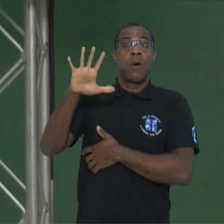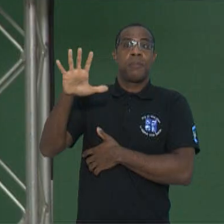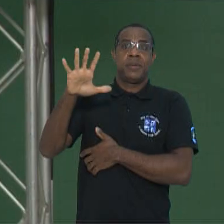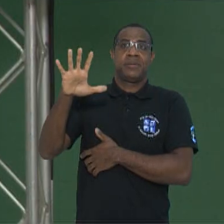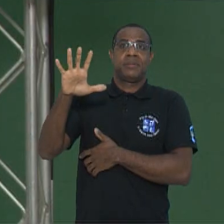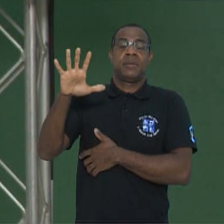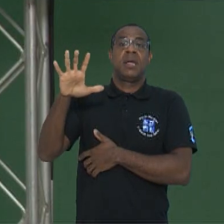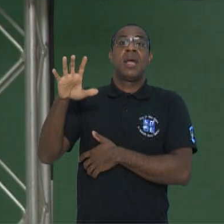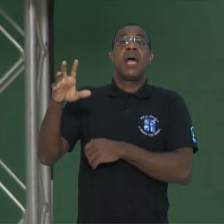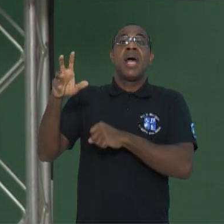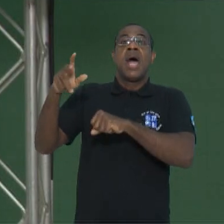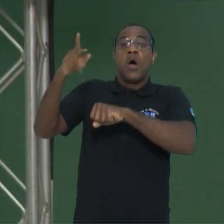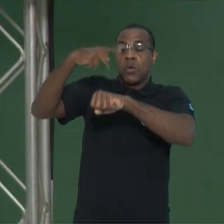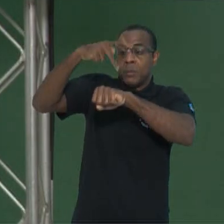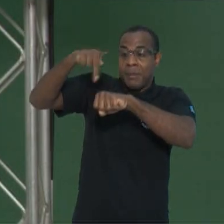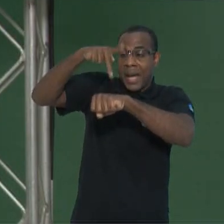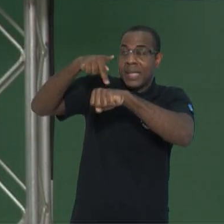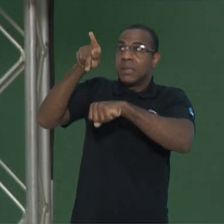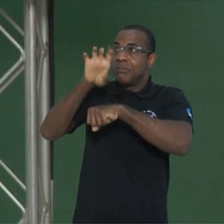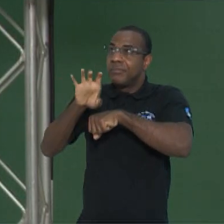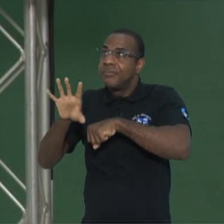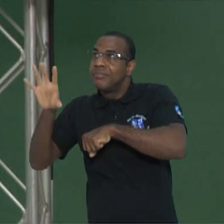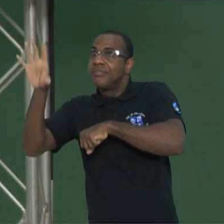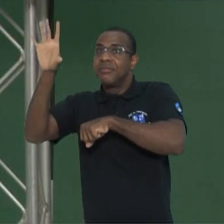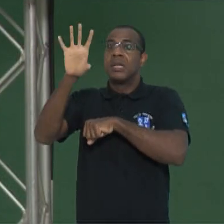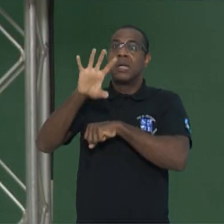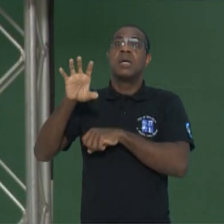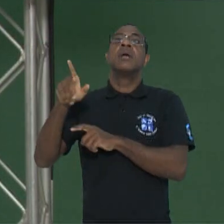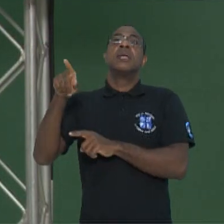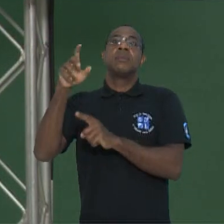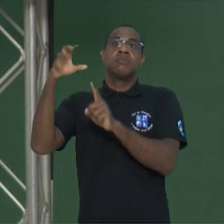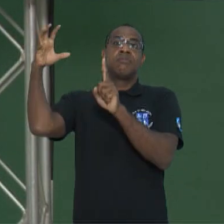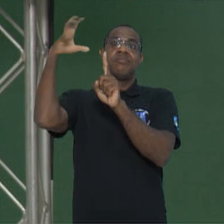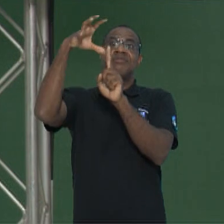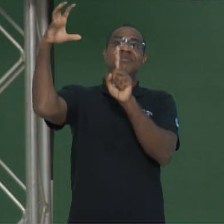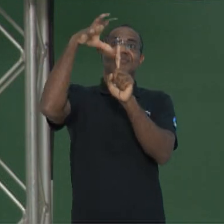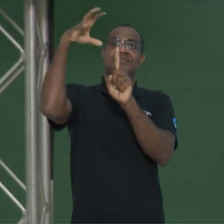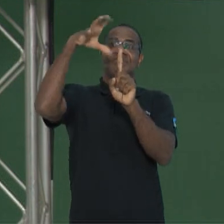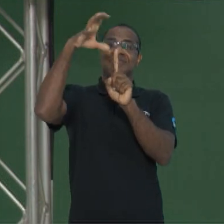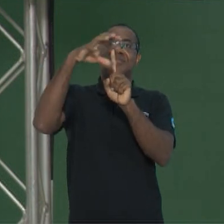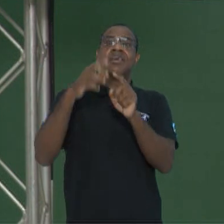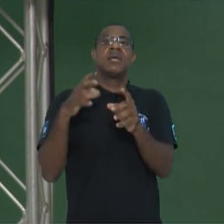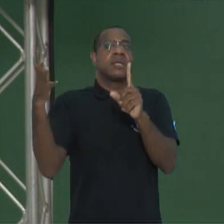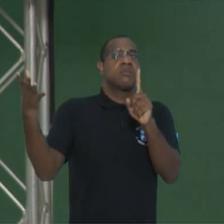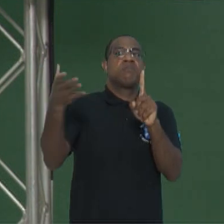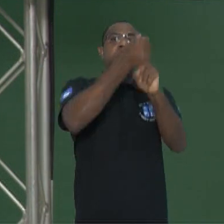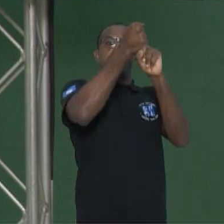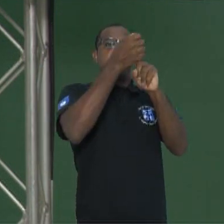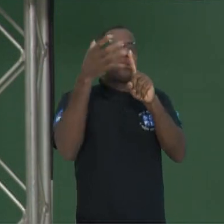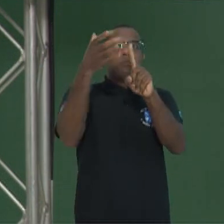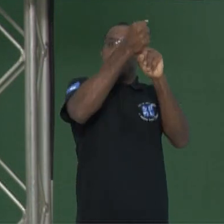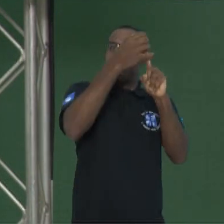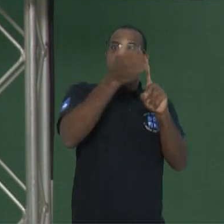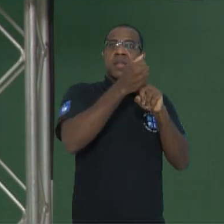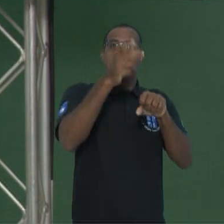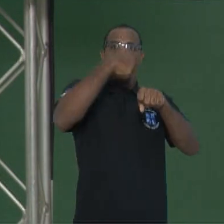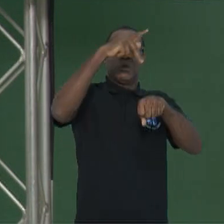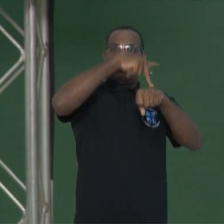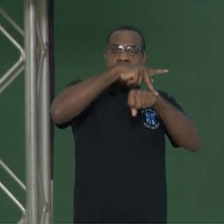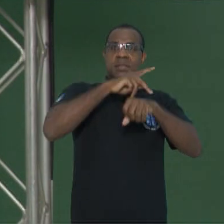eram países do continente europeu que dominavam outras partes do mundo. E aí, entre os motivos, né,